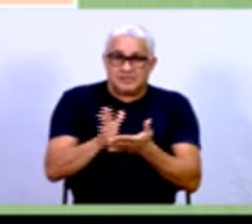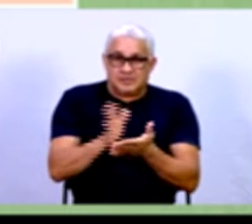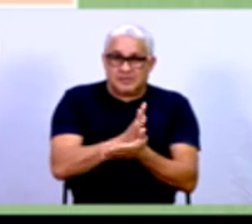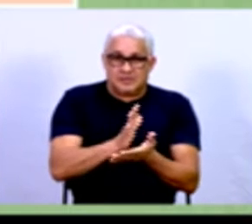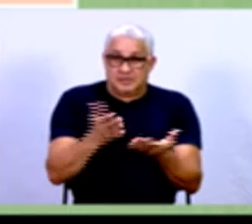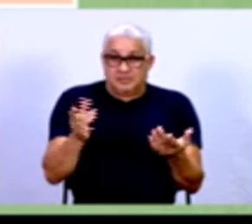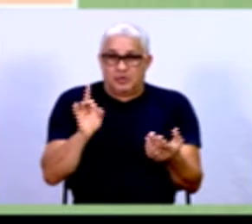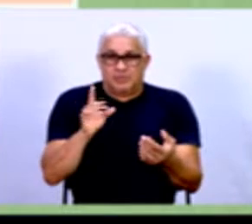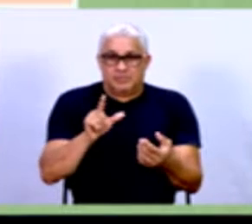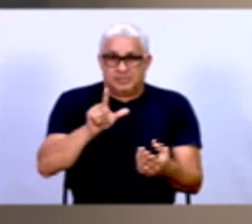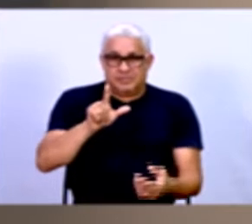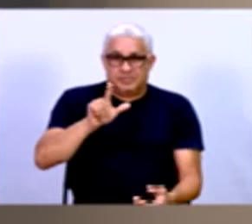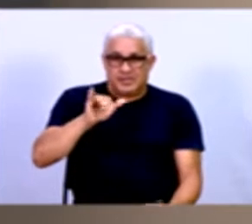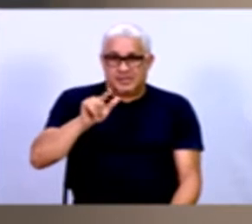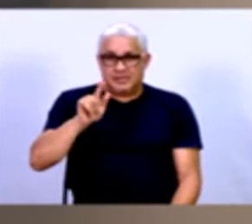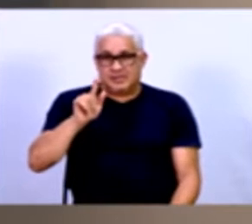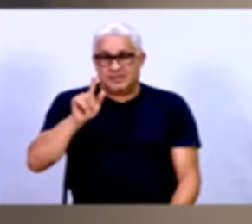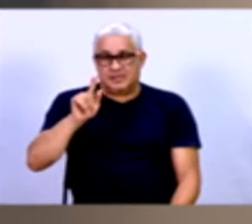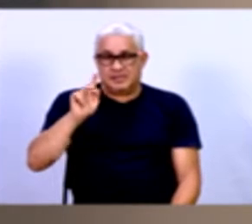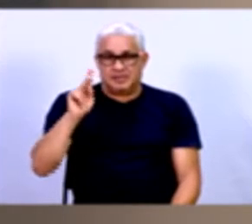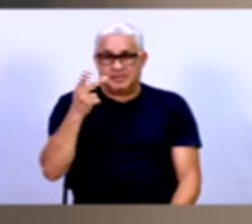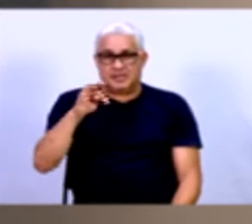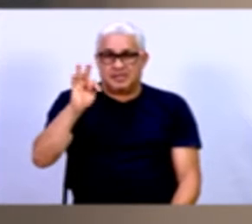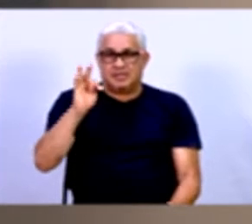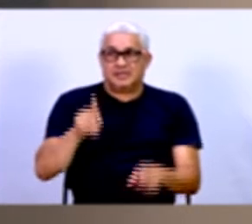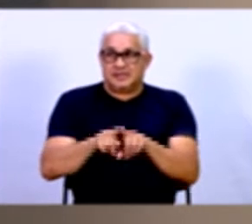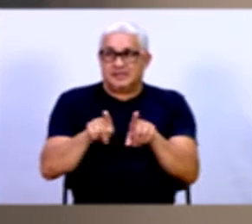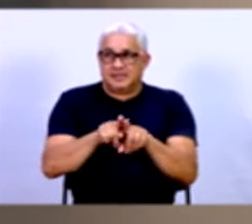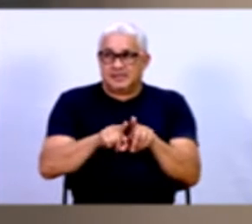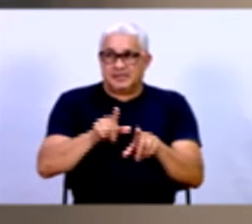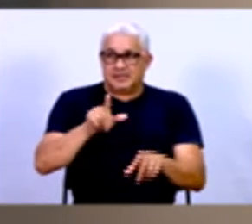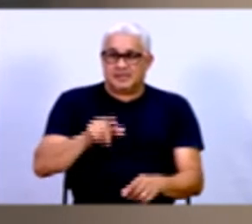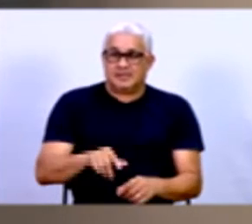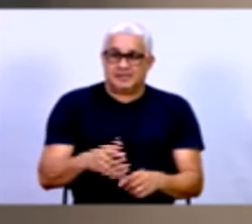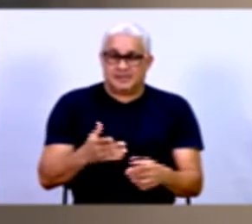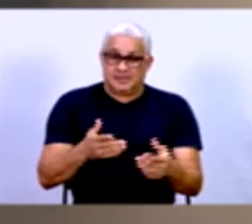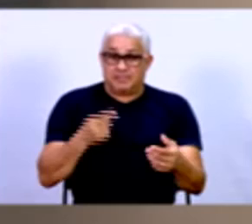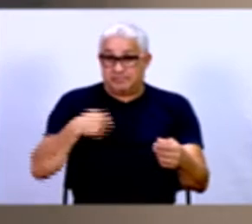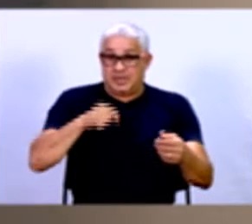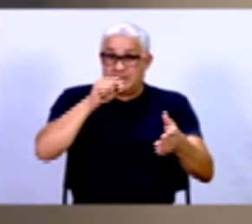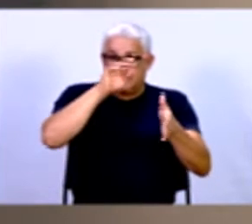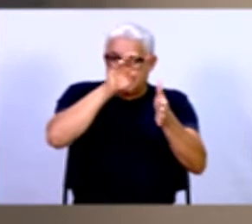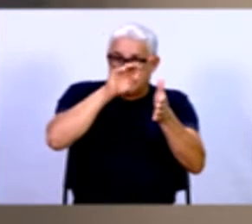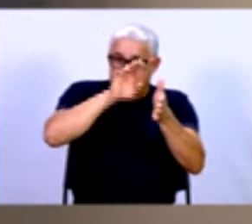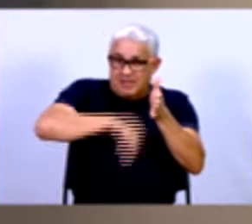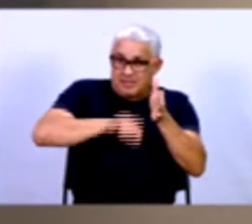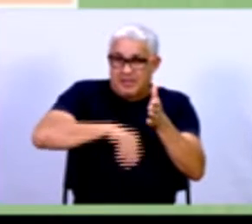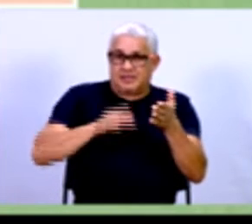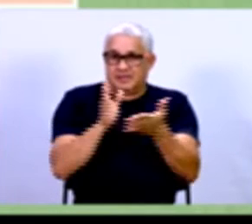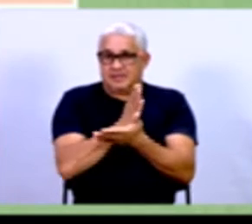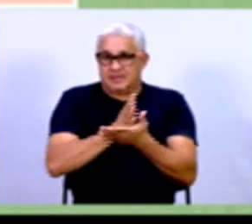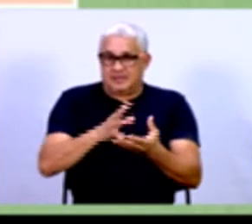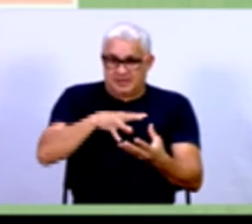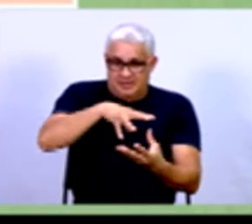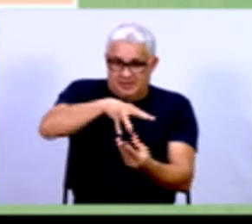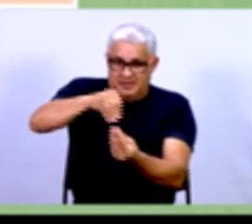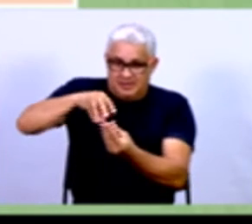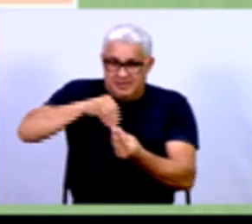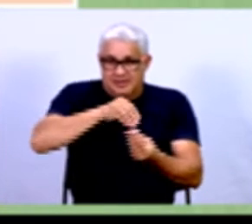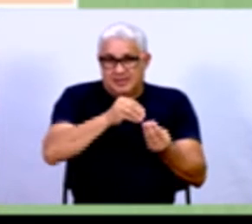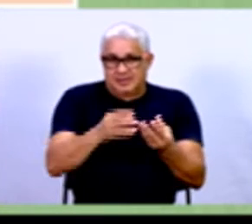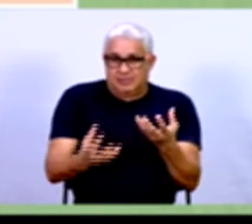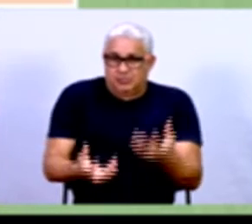pensar. Então já é uma coisa aí que eu vou excluir, né, professor? Do meu planejamento não vai ter, eu não vou vender salgado frito para essa turma. E